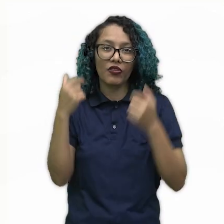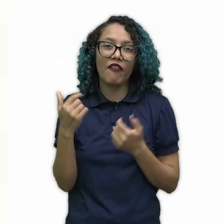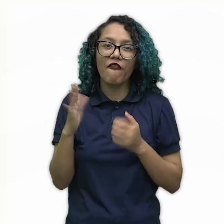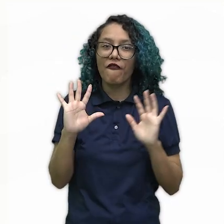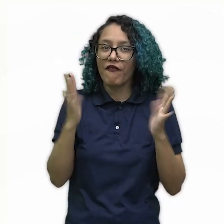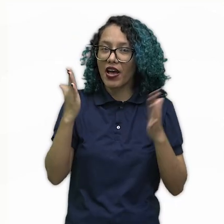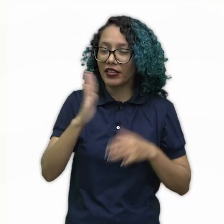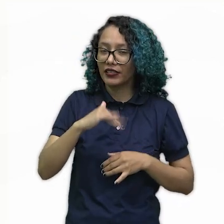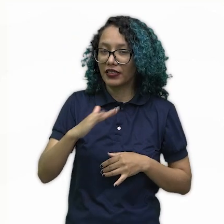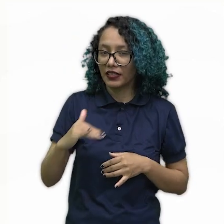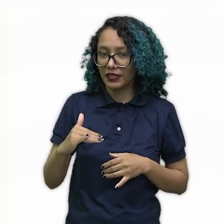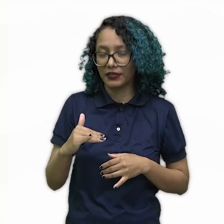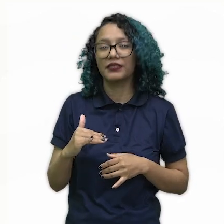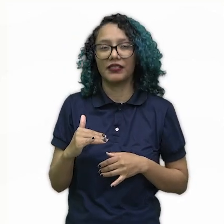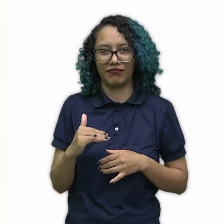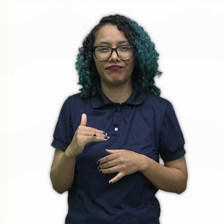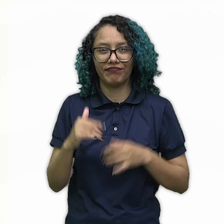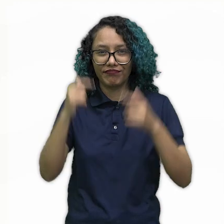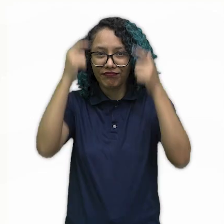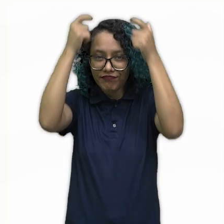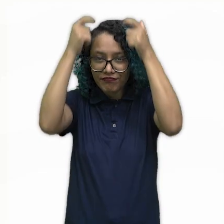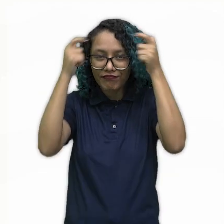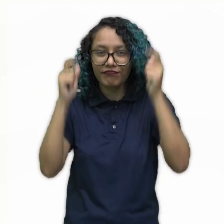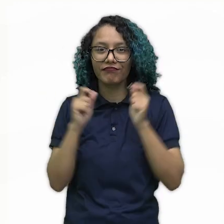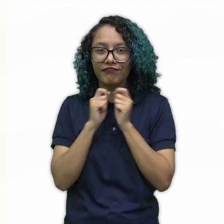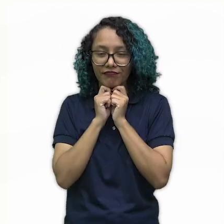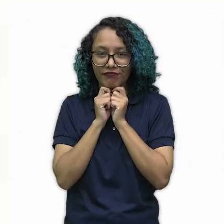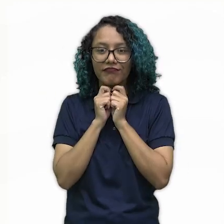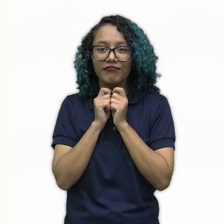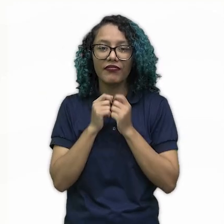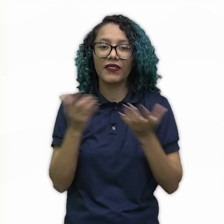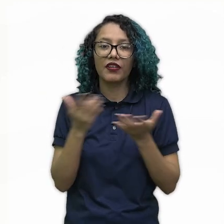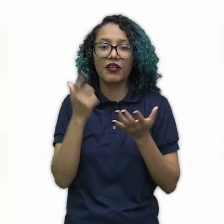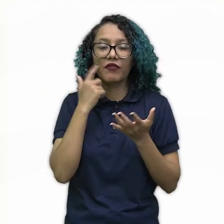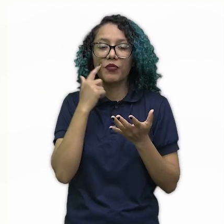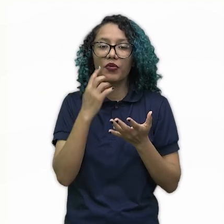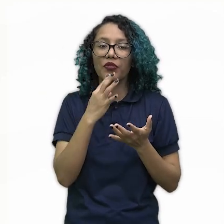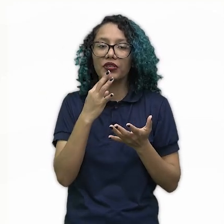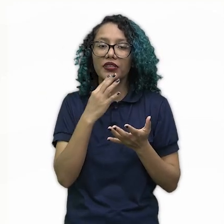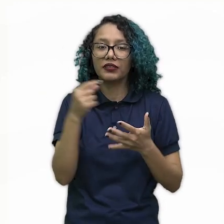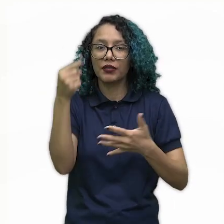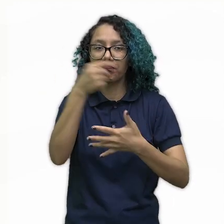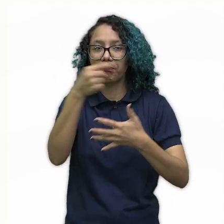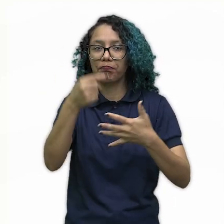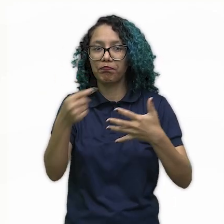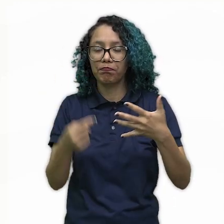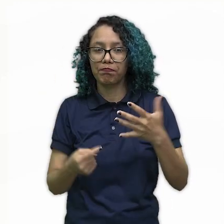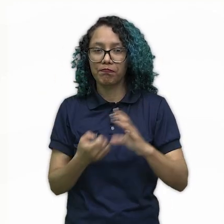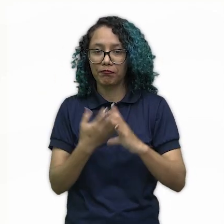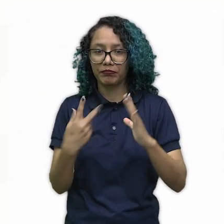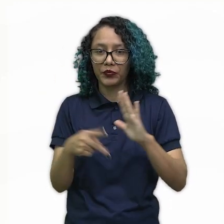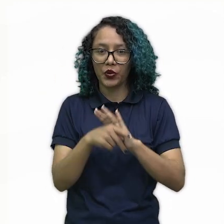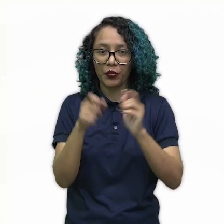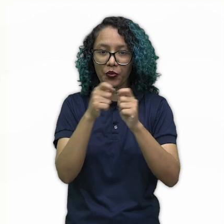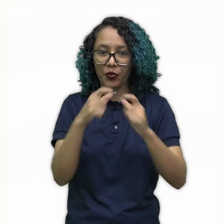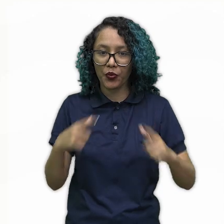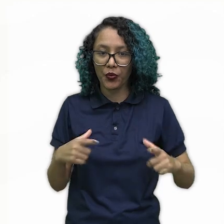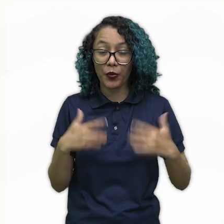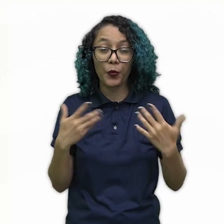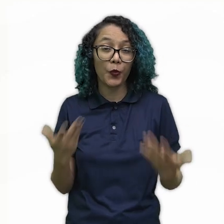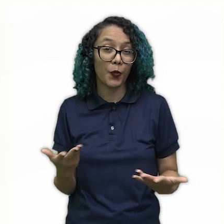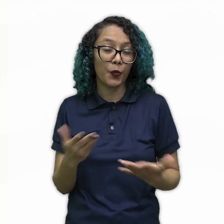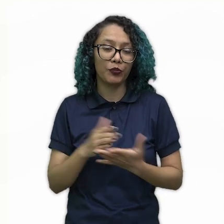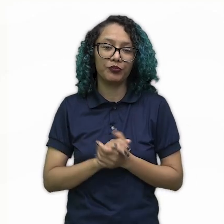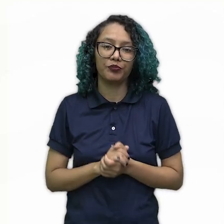de um cone. Vamos agora conhecer os elementos do nosso cone. Vamos lá. Nos elementos do